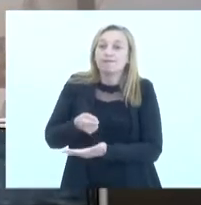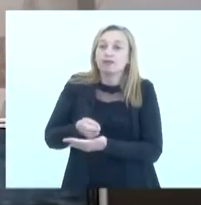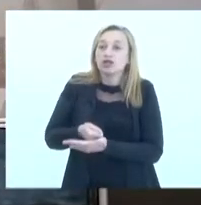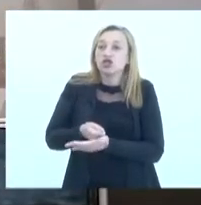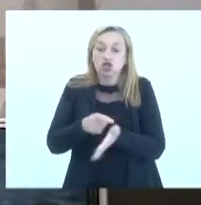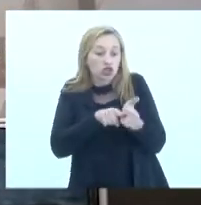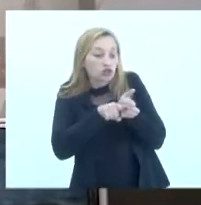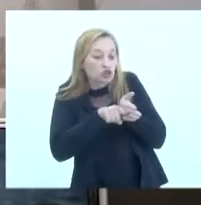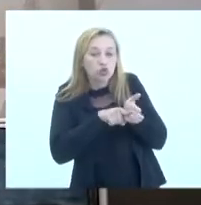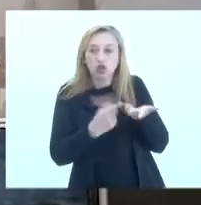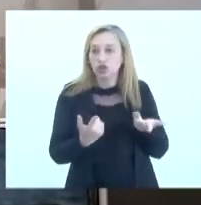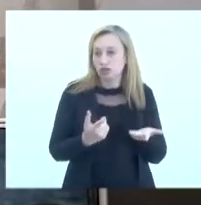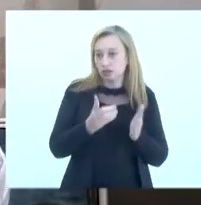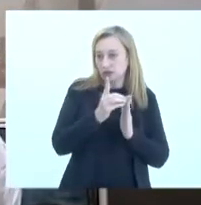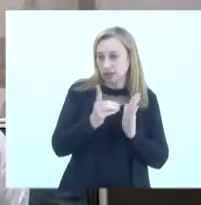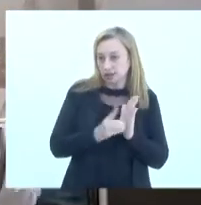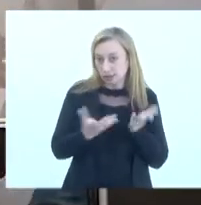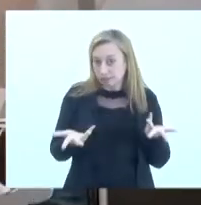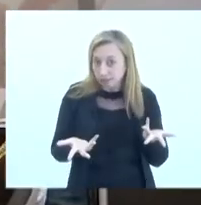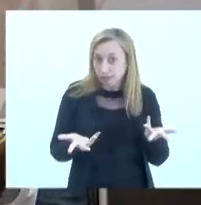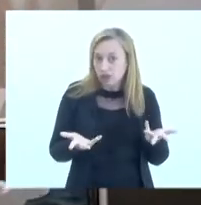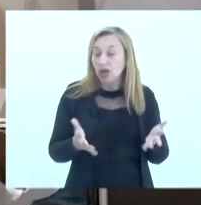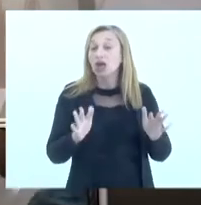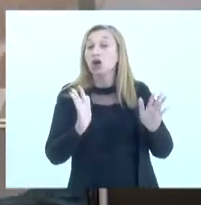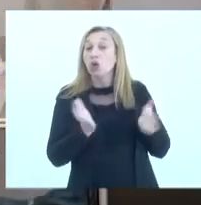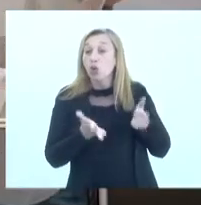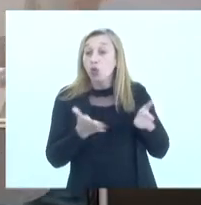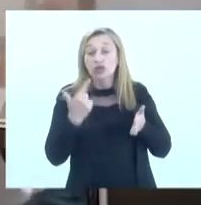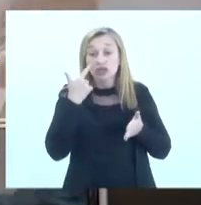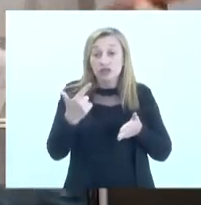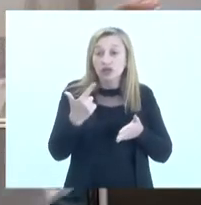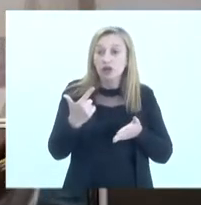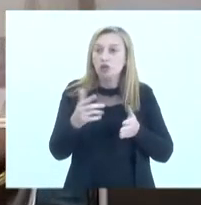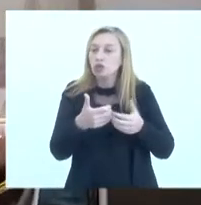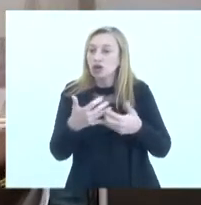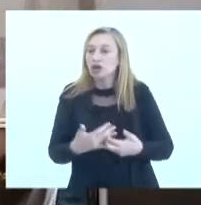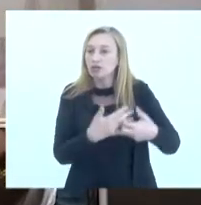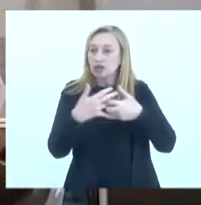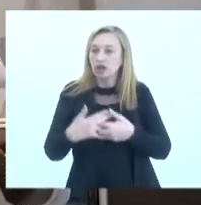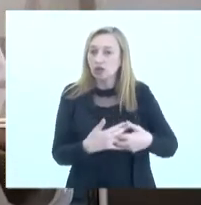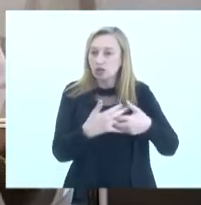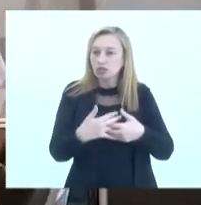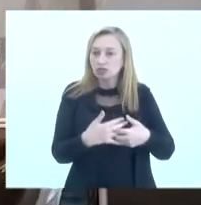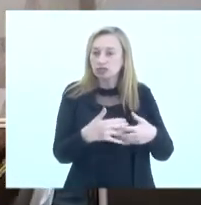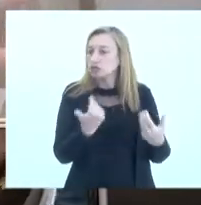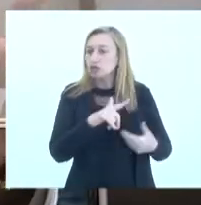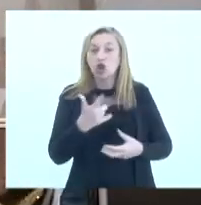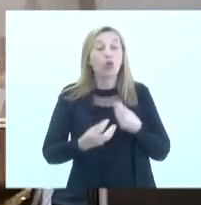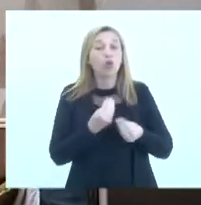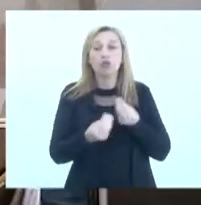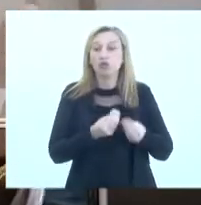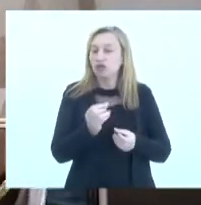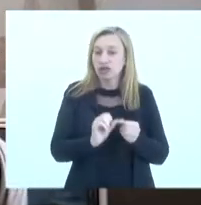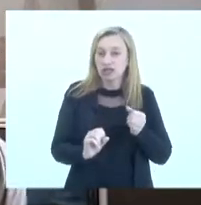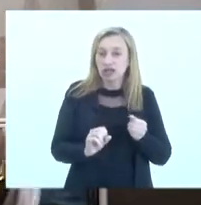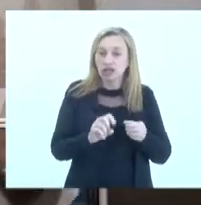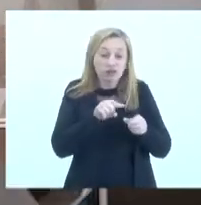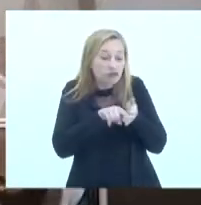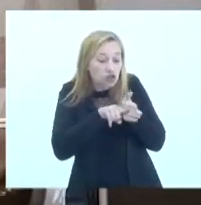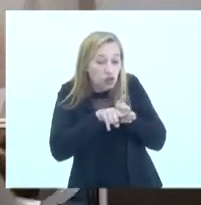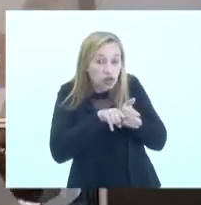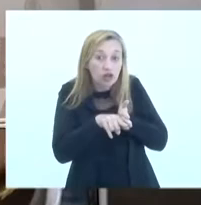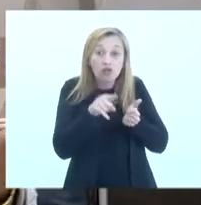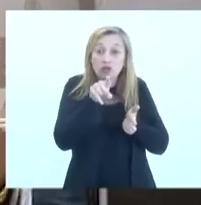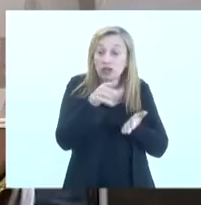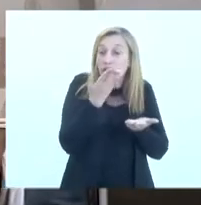de vistoria do caminhão. Então, você vê, hoje, um caminhão, você compra um caminhão novo, tem que fazer uma vistoria no caminhão. Então, é o seguinte, é uma coisa que você